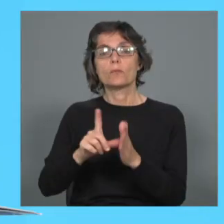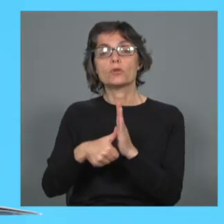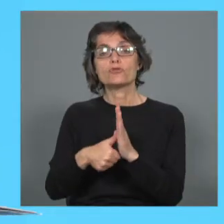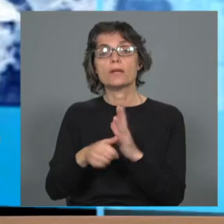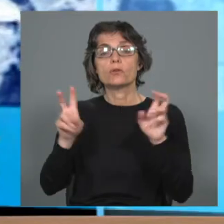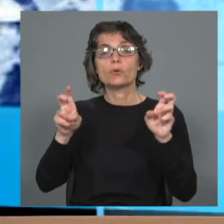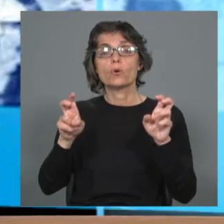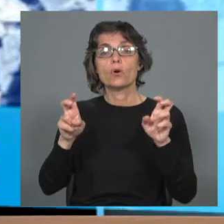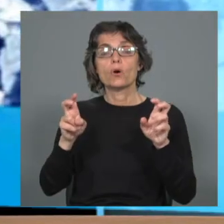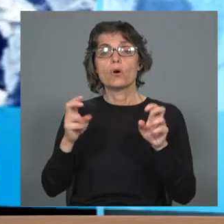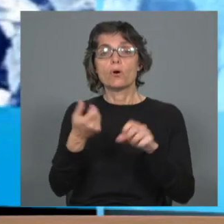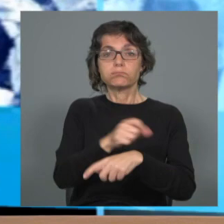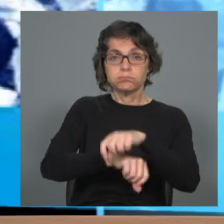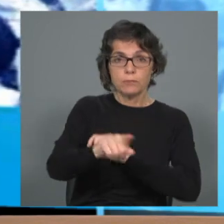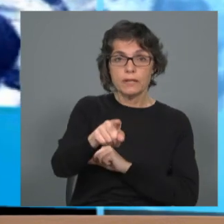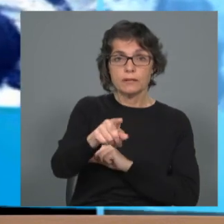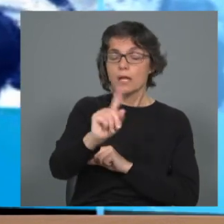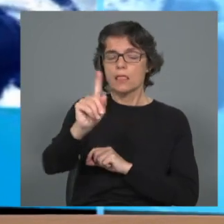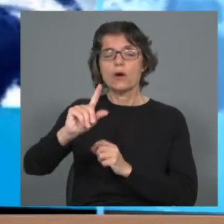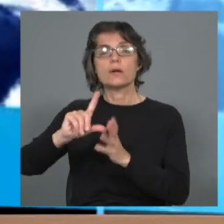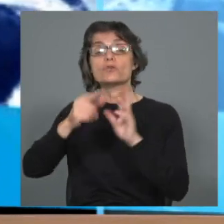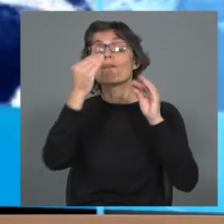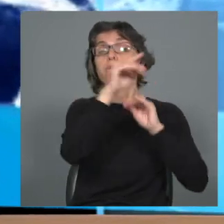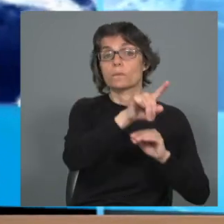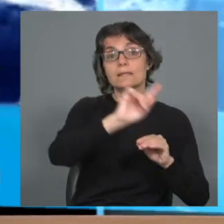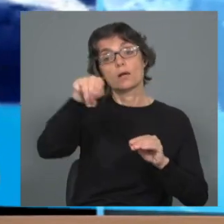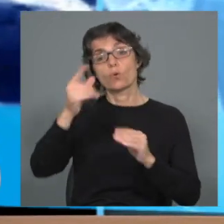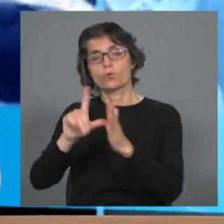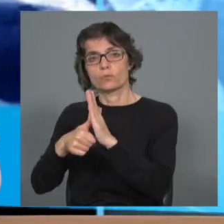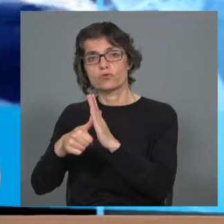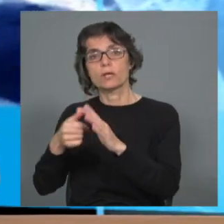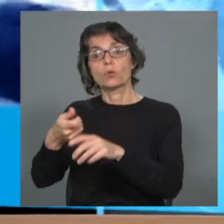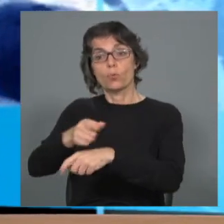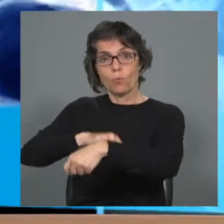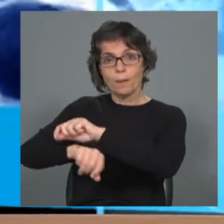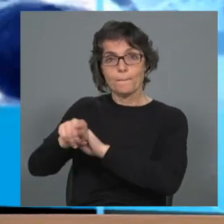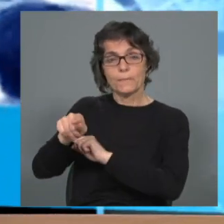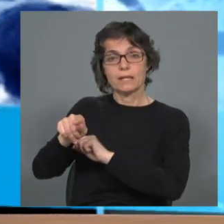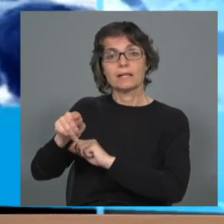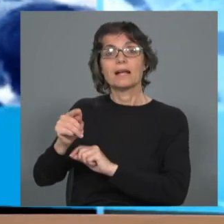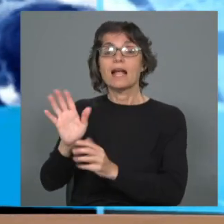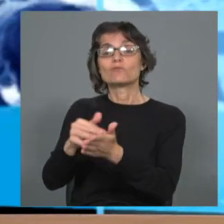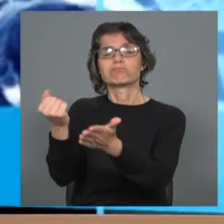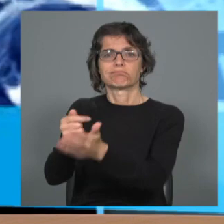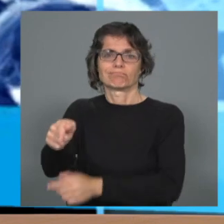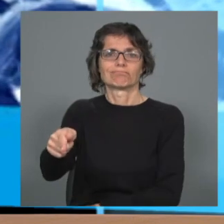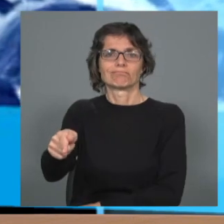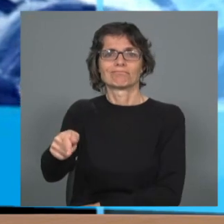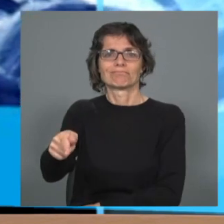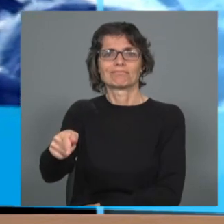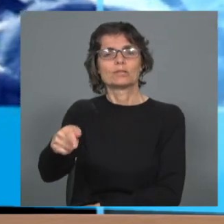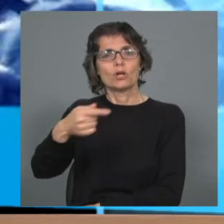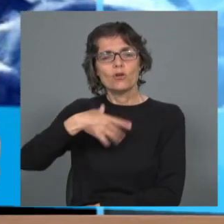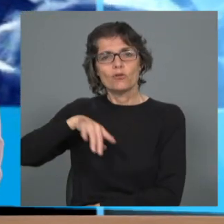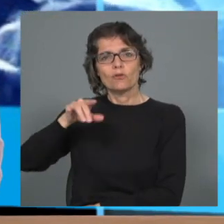projeto Emprega-te, é a formação. O projeto Emprega-te é exatamente isto. A conclusão. A conclusão é querermos que